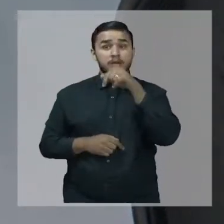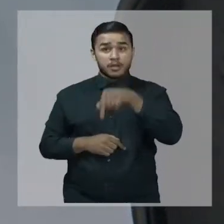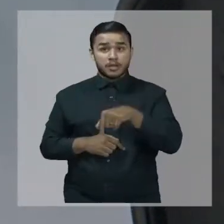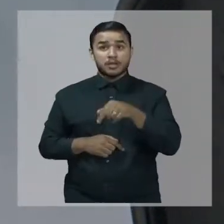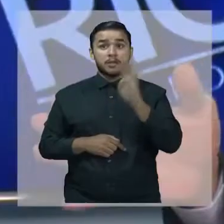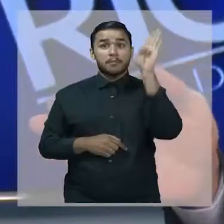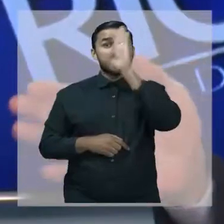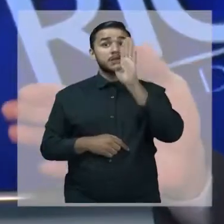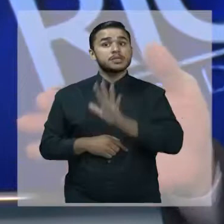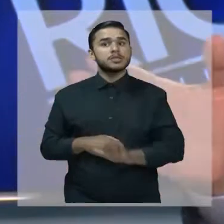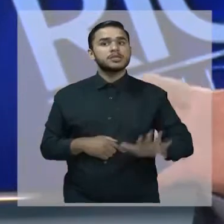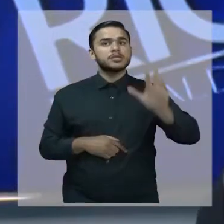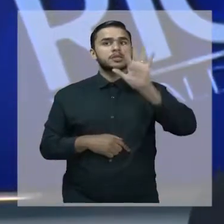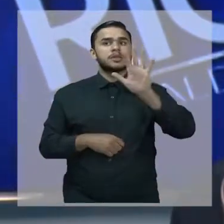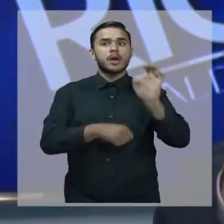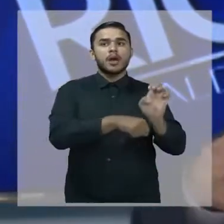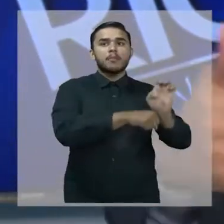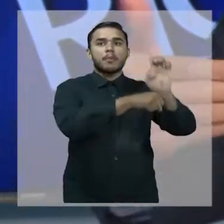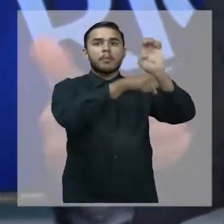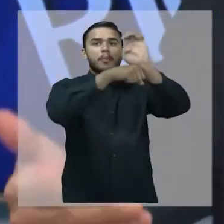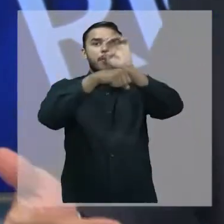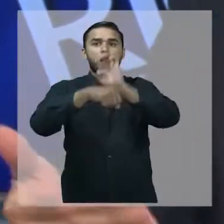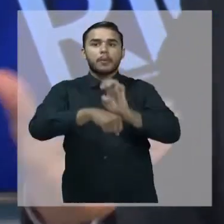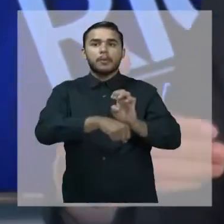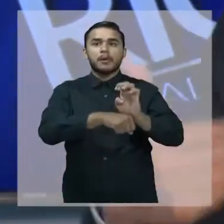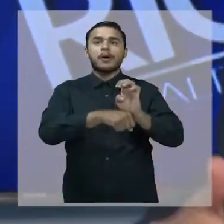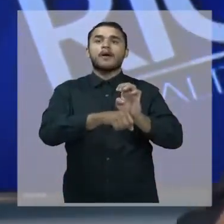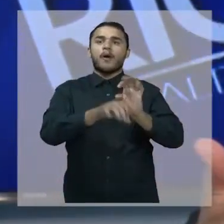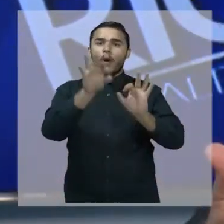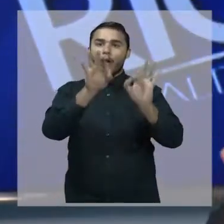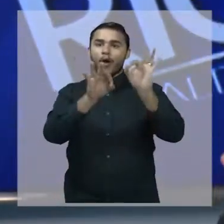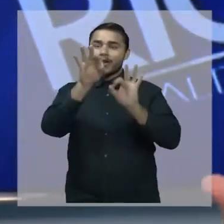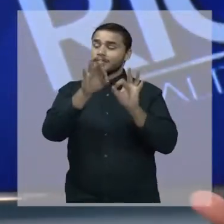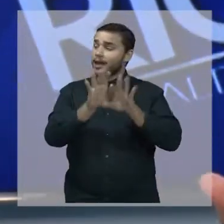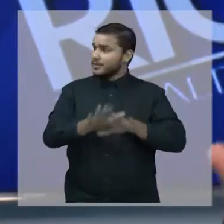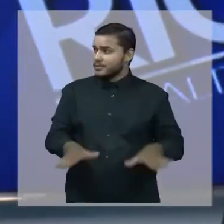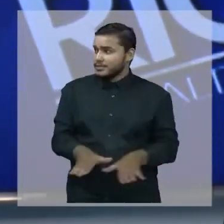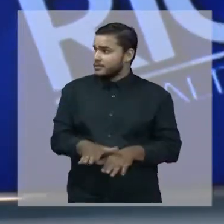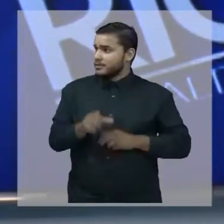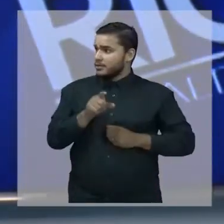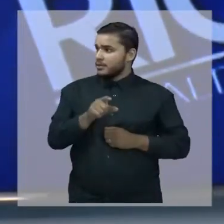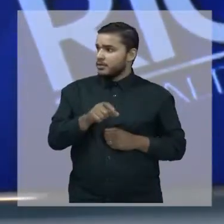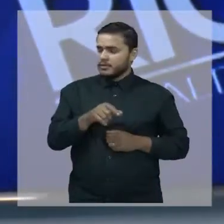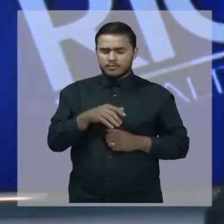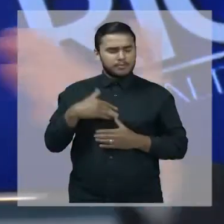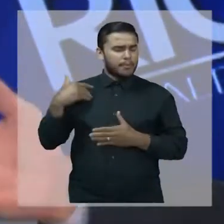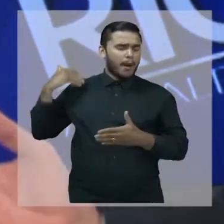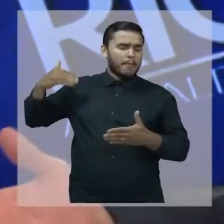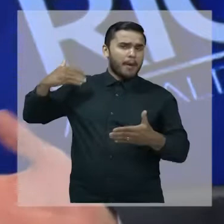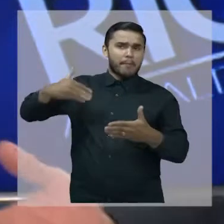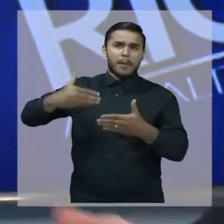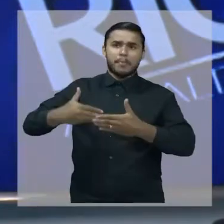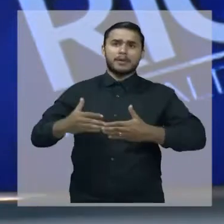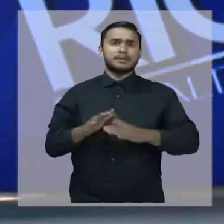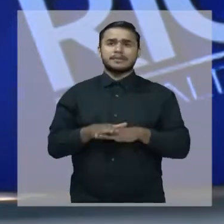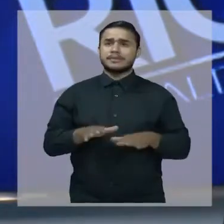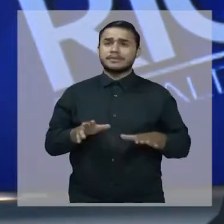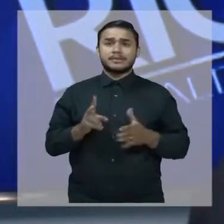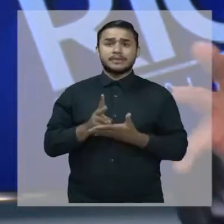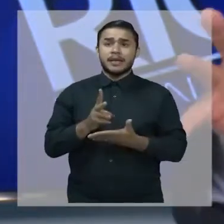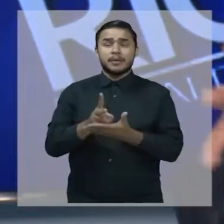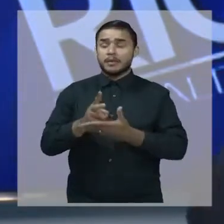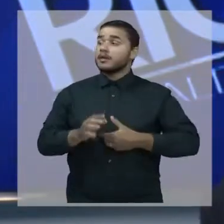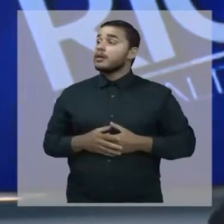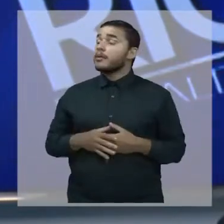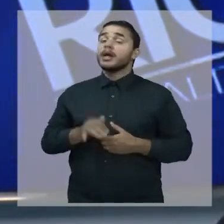o Brasil parte de um Estado unitário para poder organizar a sua federação. Isso desde que o Brasil é Brasil. Então,